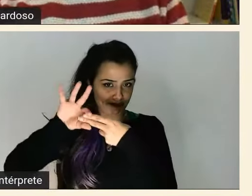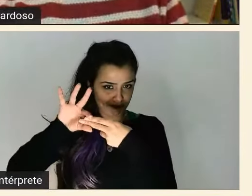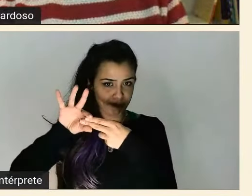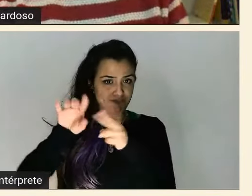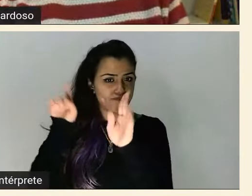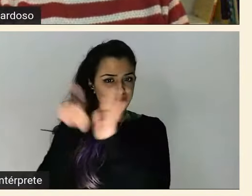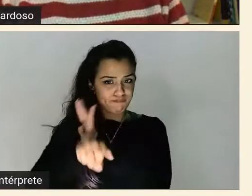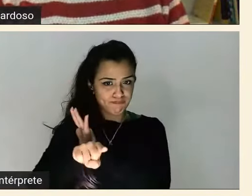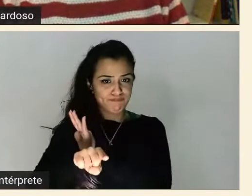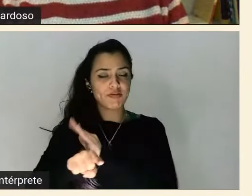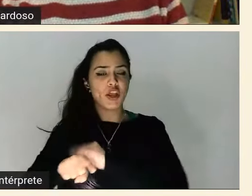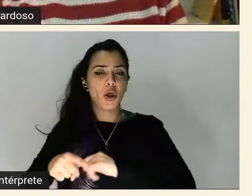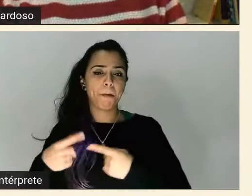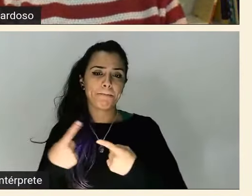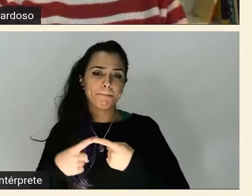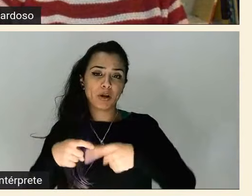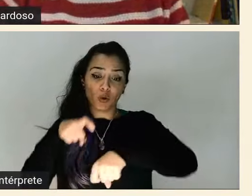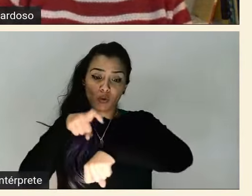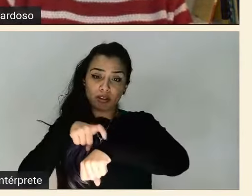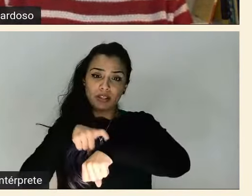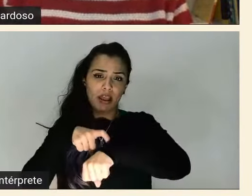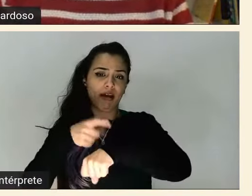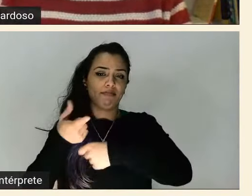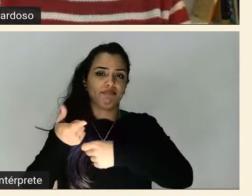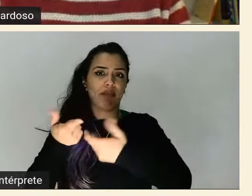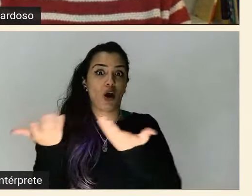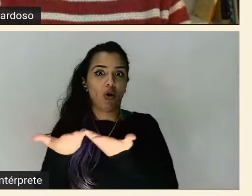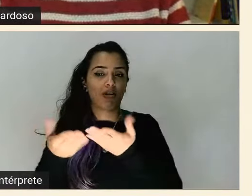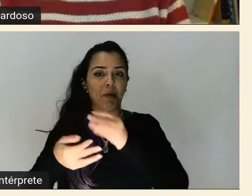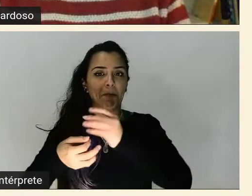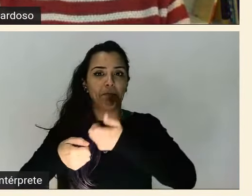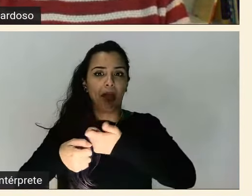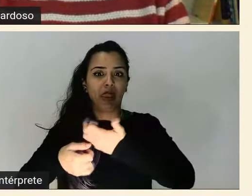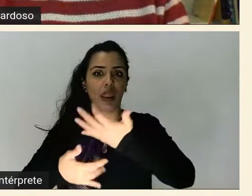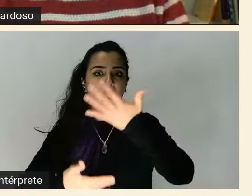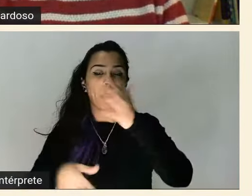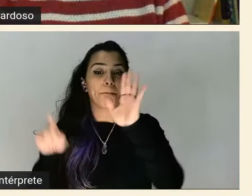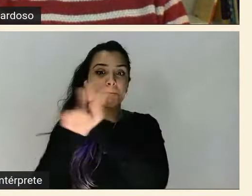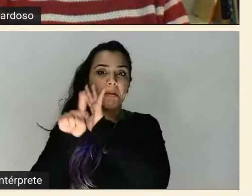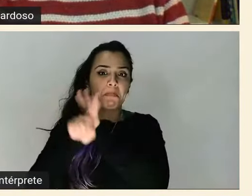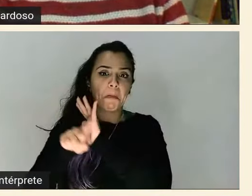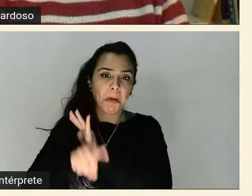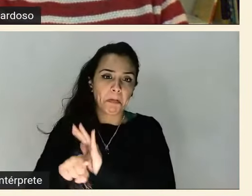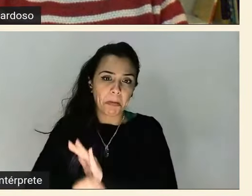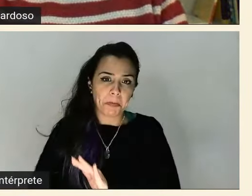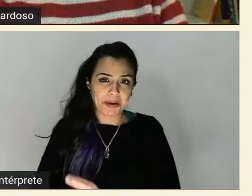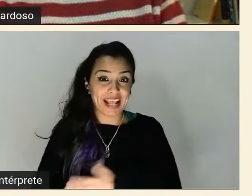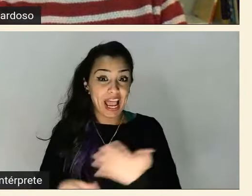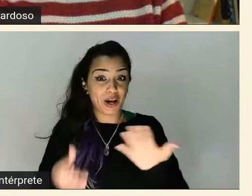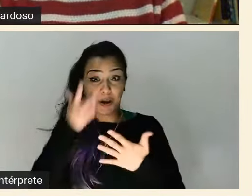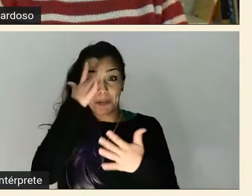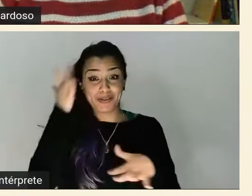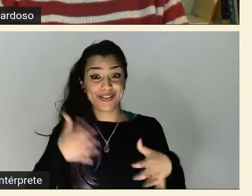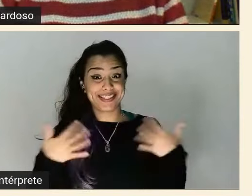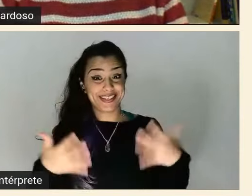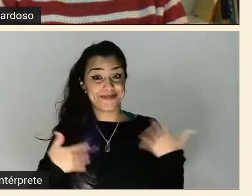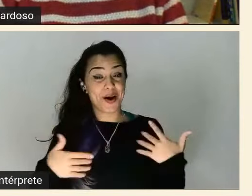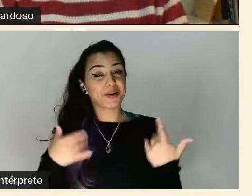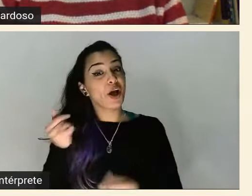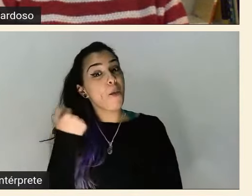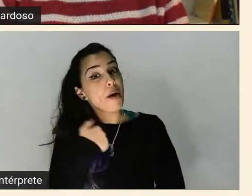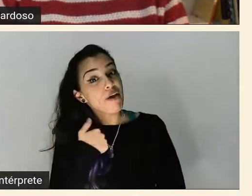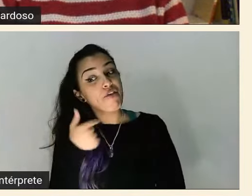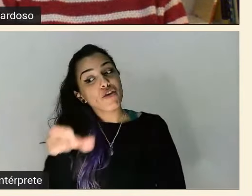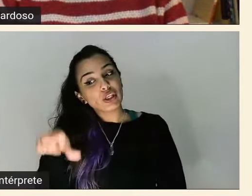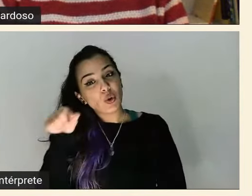como estão chegando várias perguntas, o público agora se animou, eu vou fazer duas para